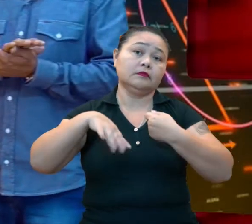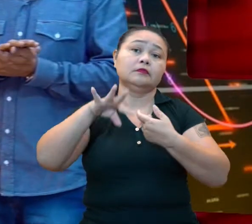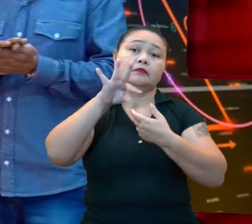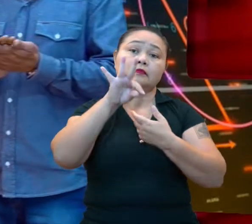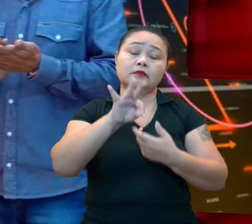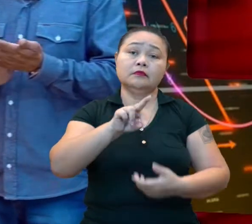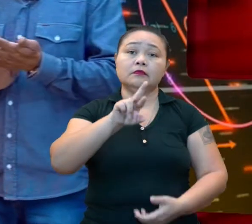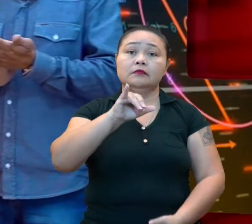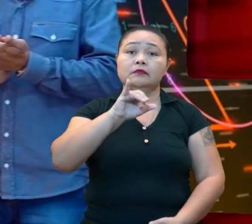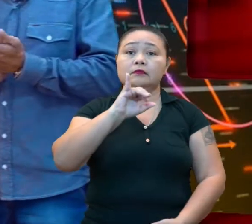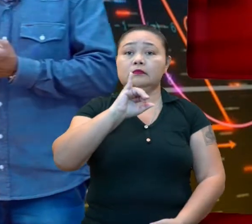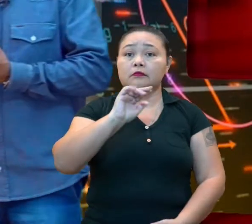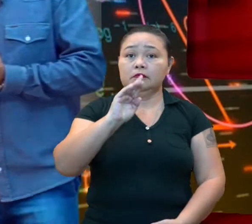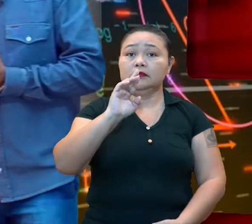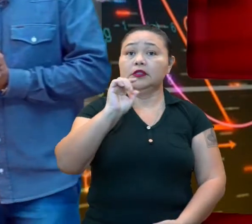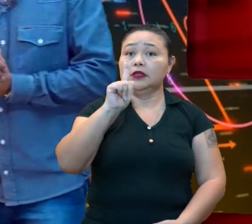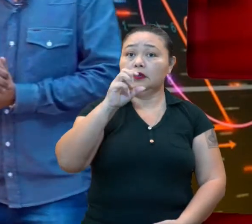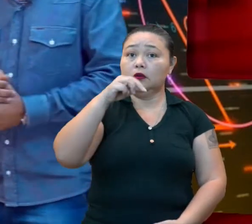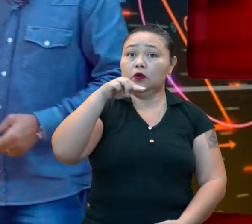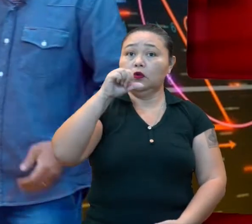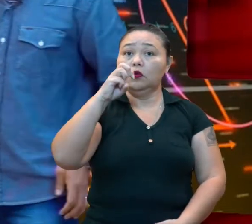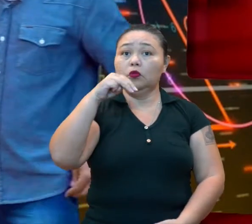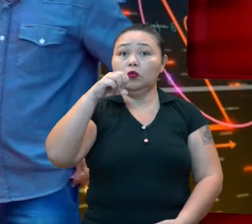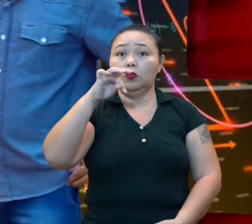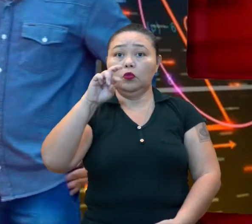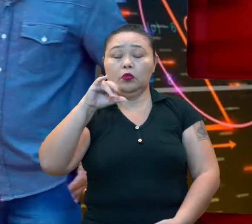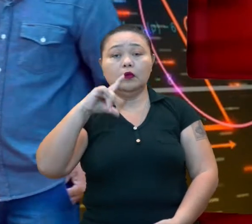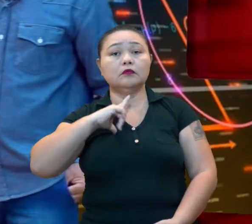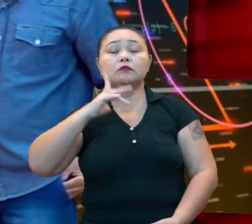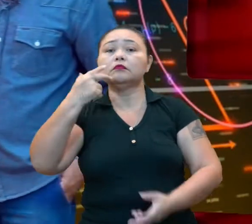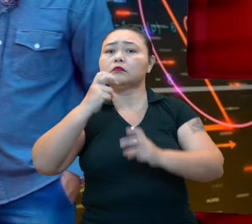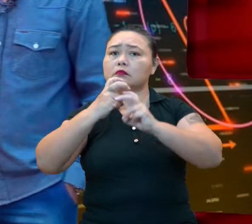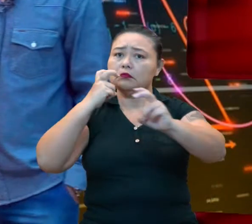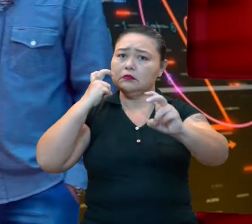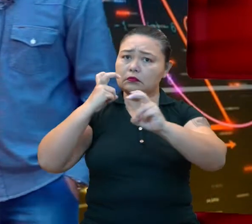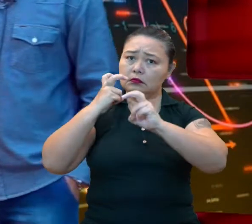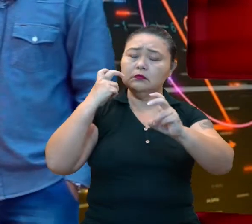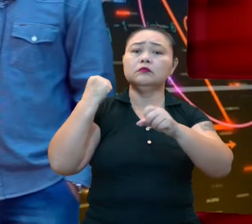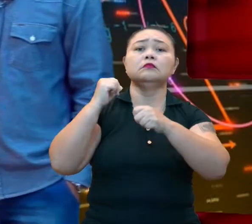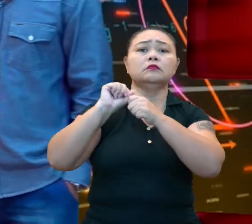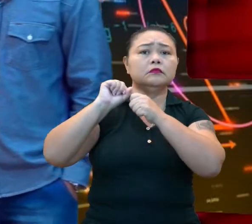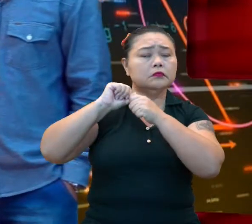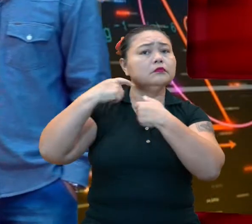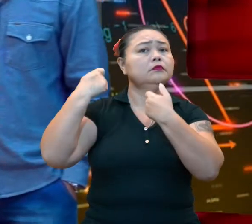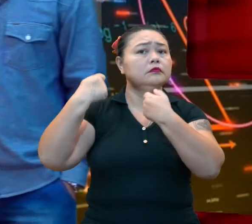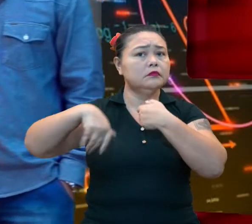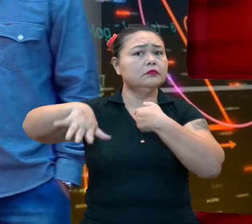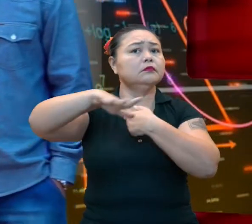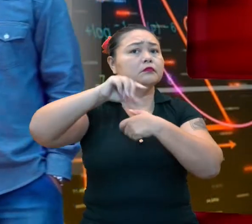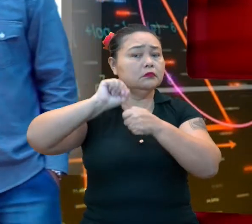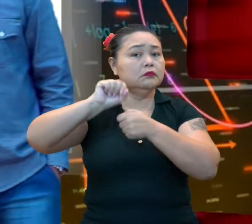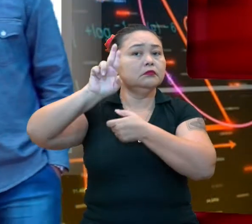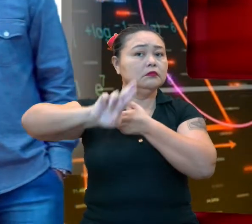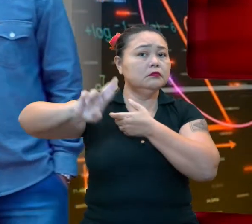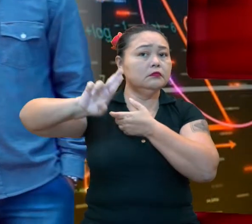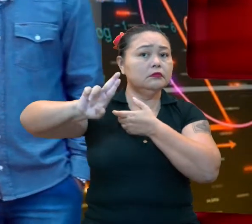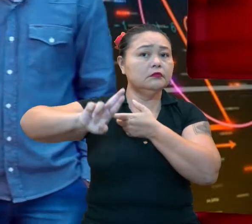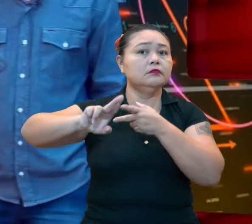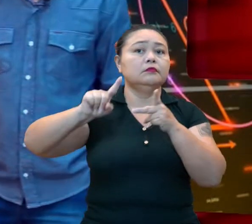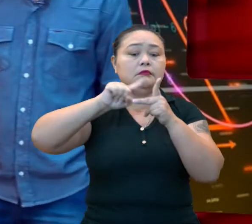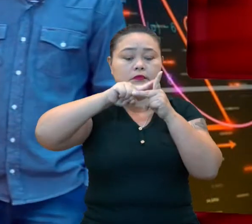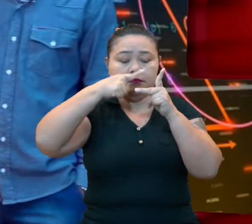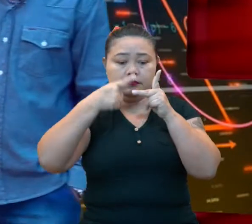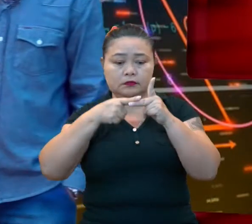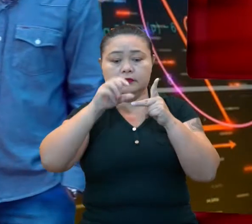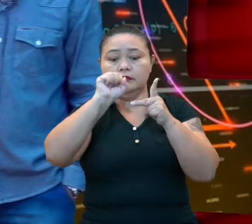Então, a galera aí da construção civil, né, que vai mexer com essa parte aí de pontes, com certeza eles aplicam aí o uso do seno, do